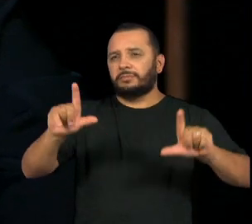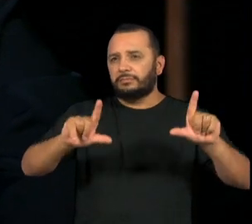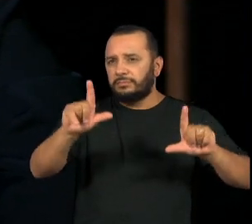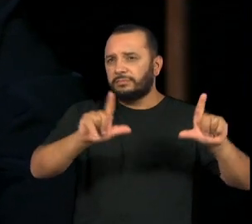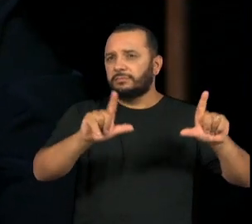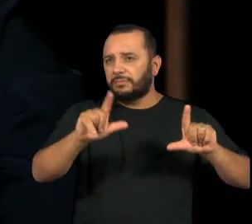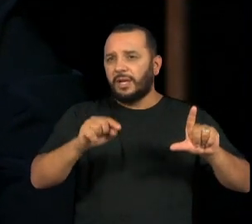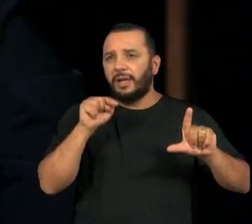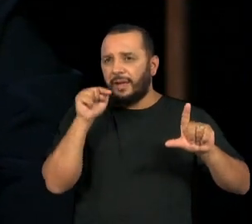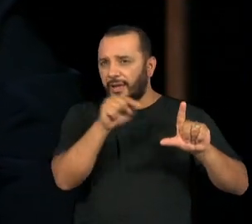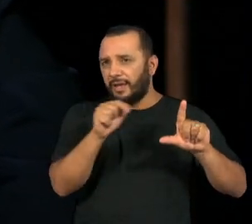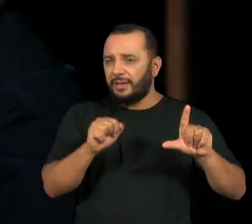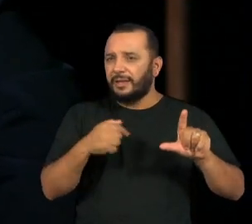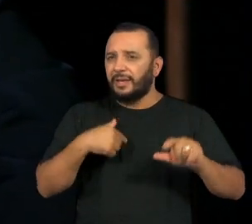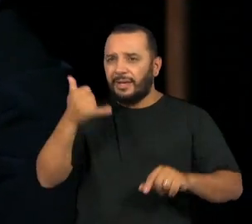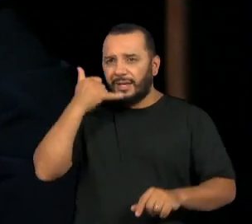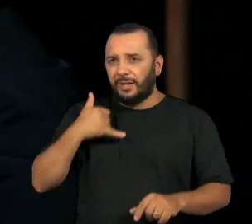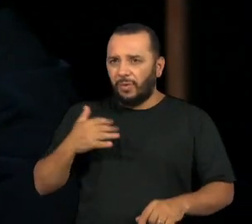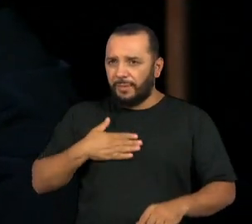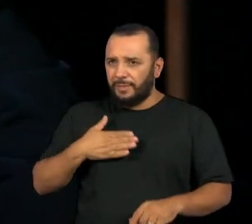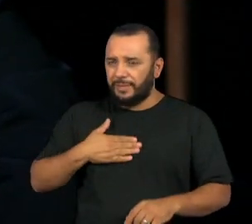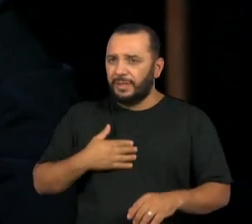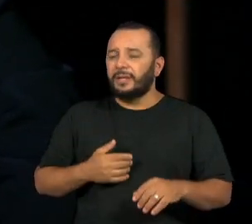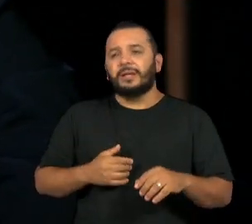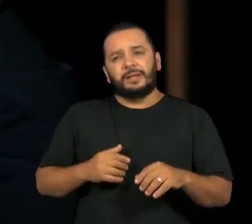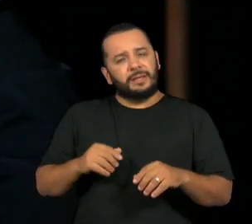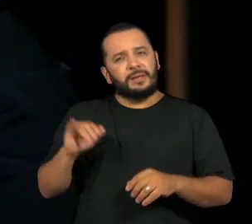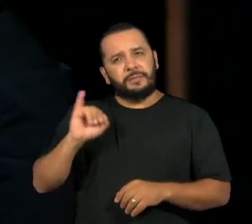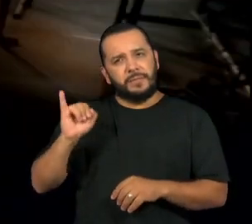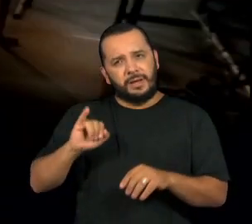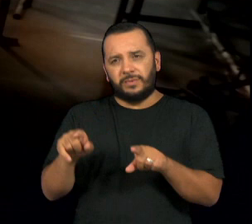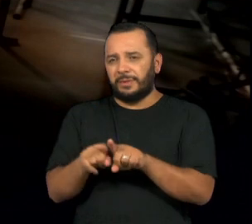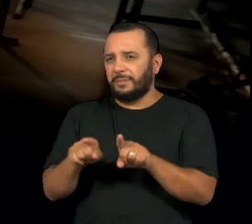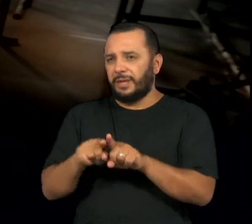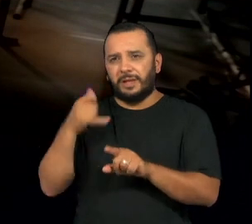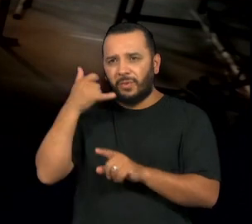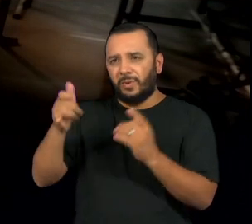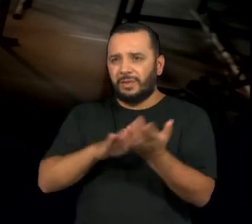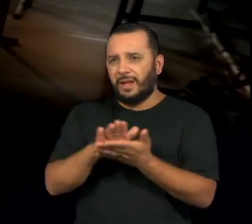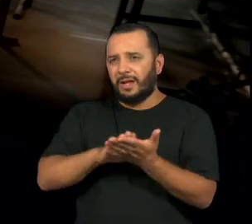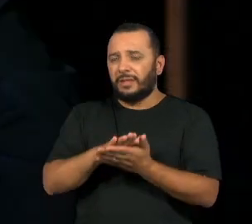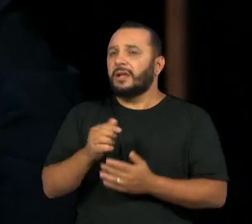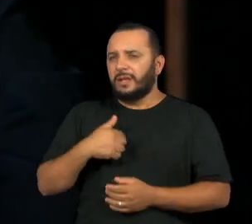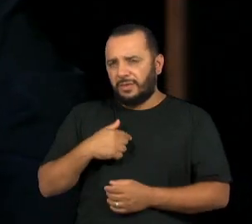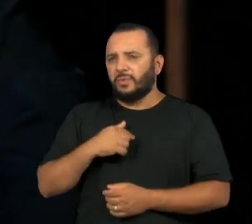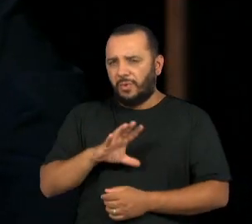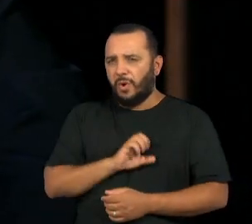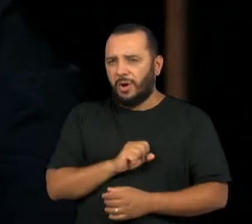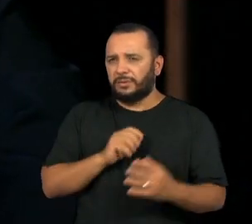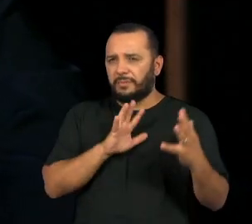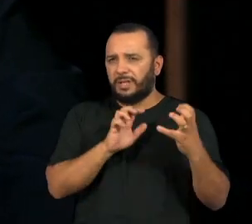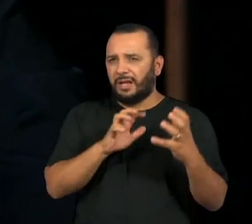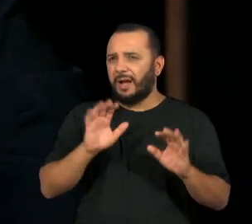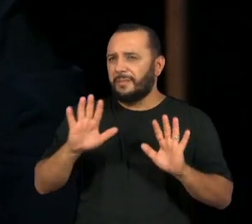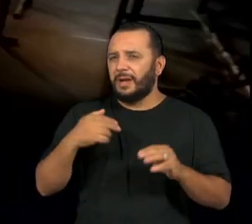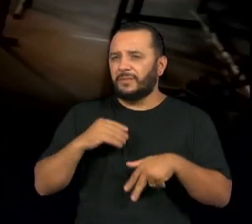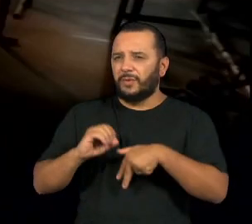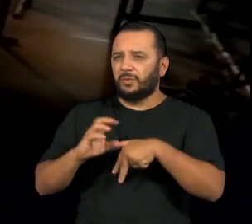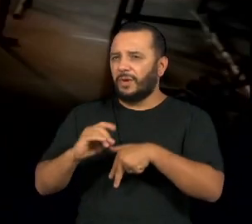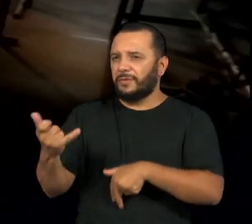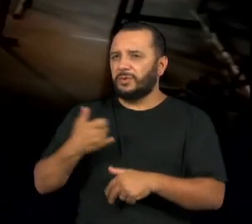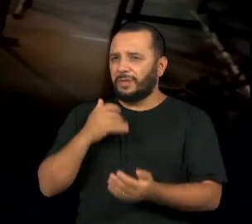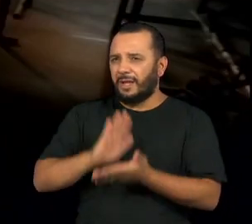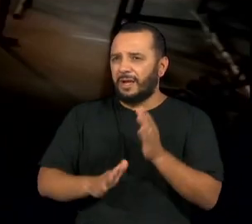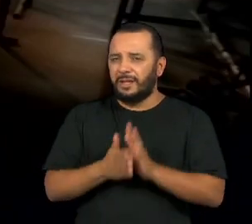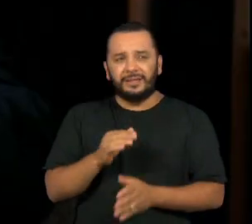irmão. É óbvio que eu sou briguento, você me conhece. Mas não me avisaram, a TV Cultura não me avisou. Isso está errado. O meu irmão